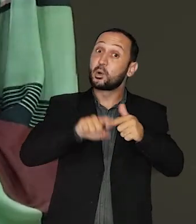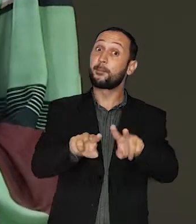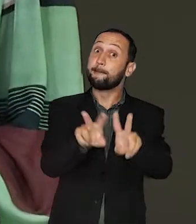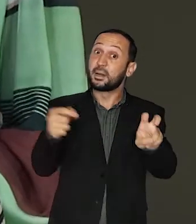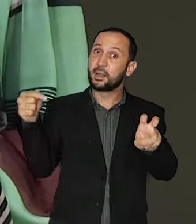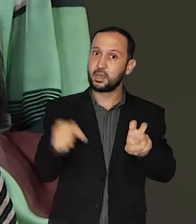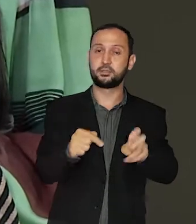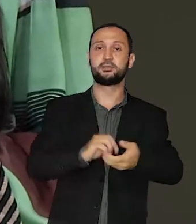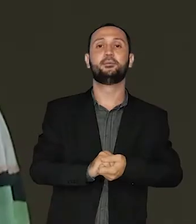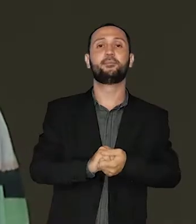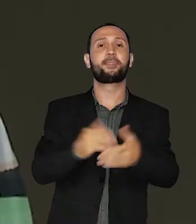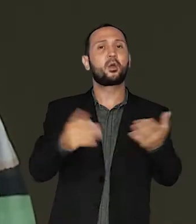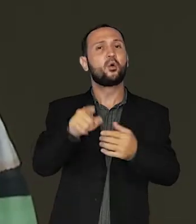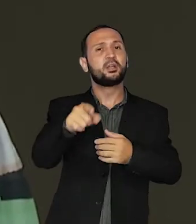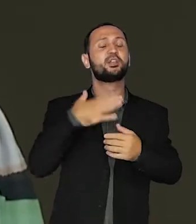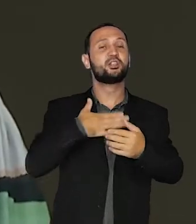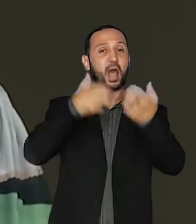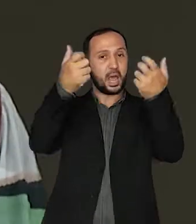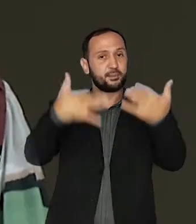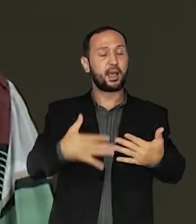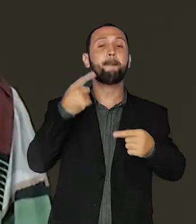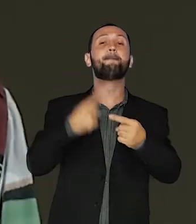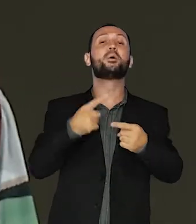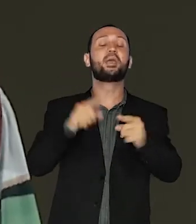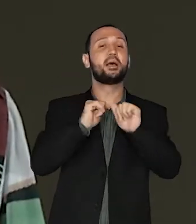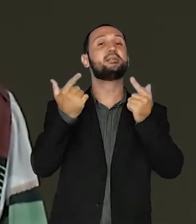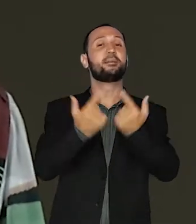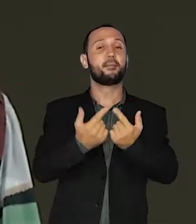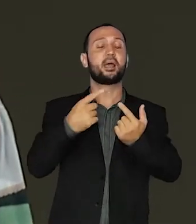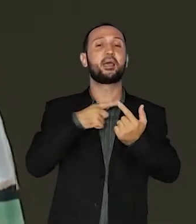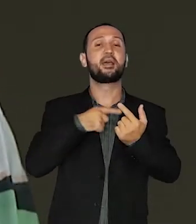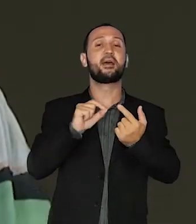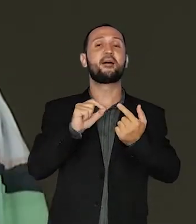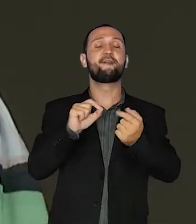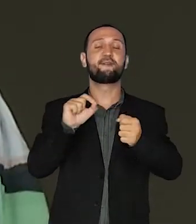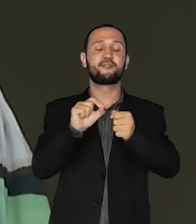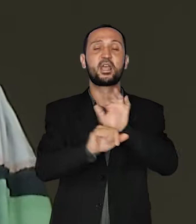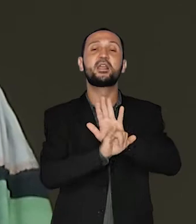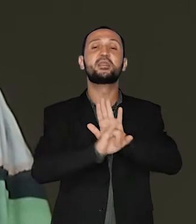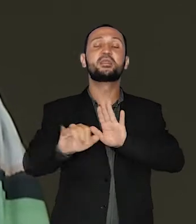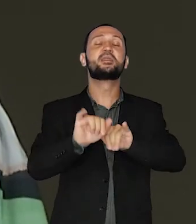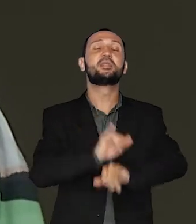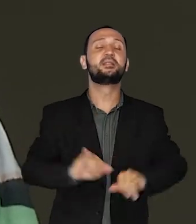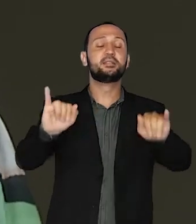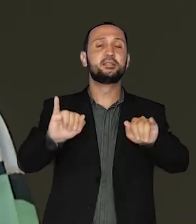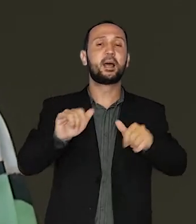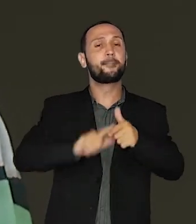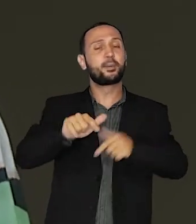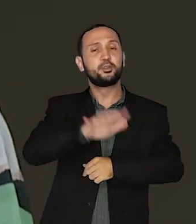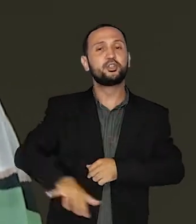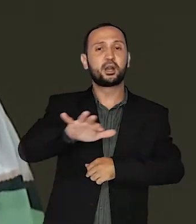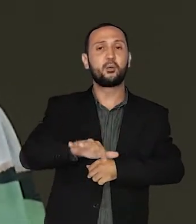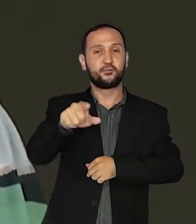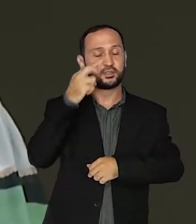situação calamitosa. Agora que já expliquei por que a Assembleia Legislativa tem decretado o estado de calamidade em Mato